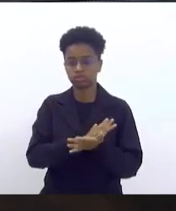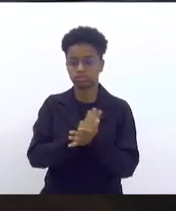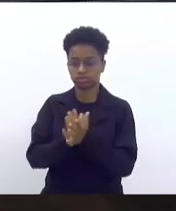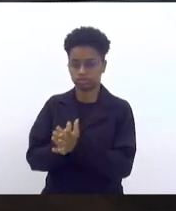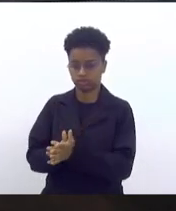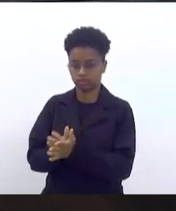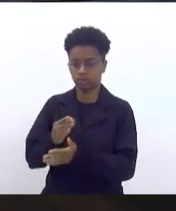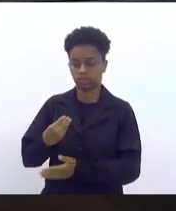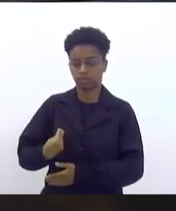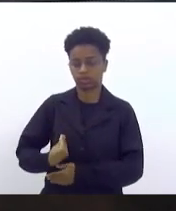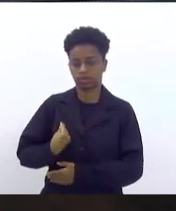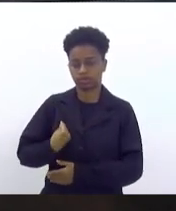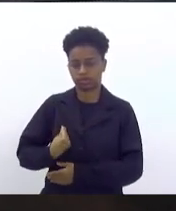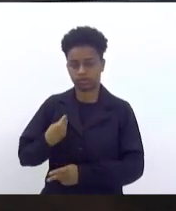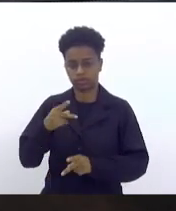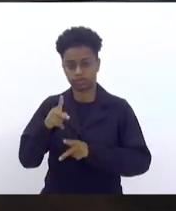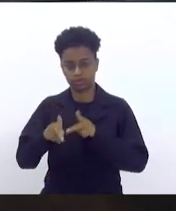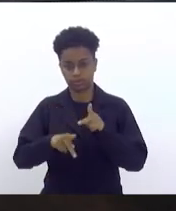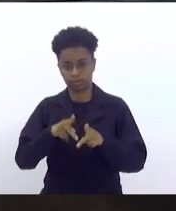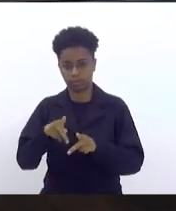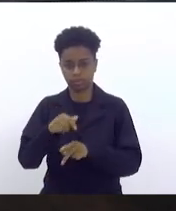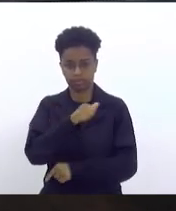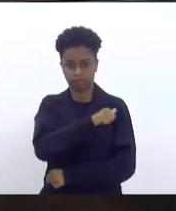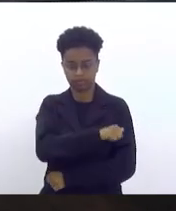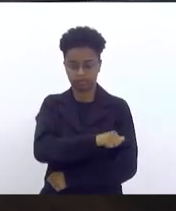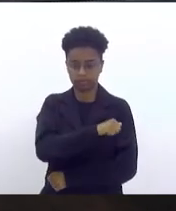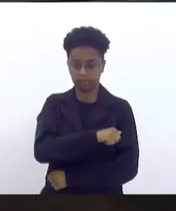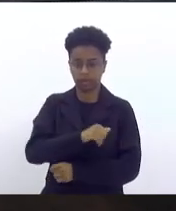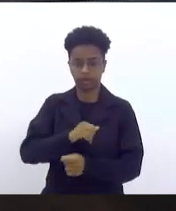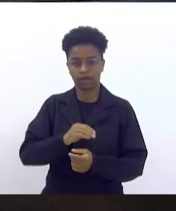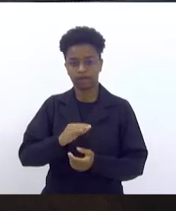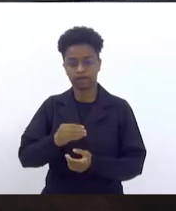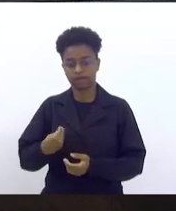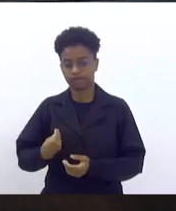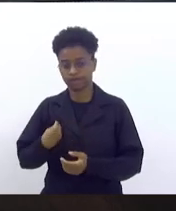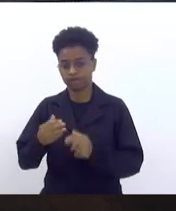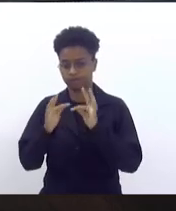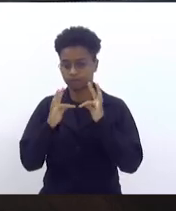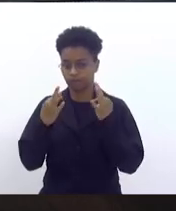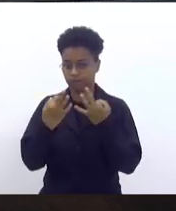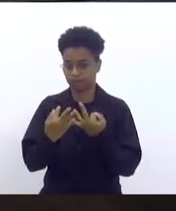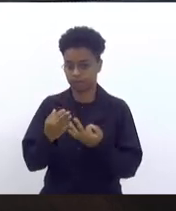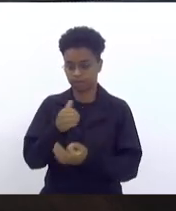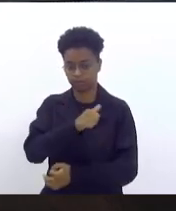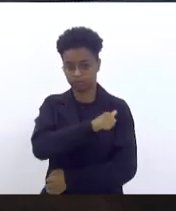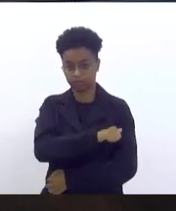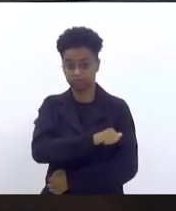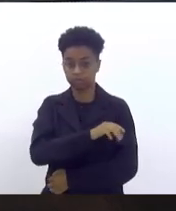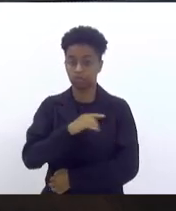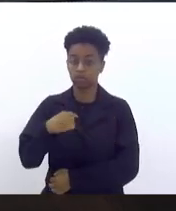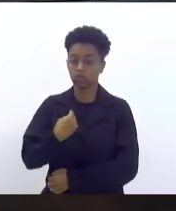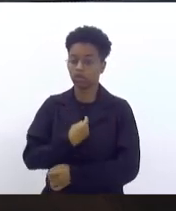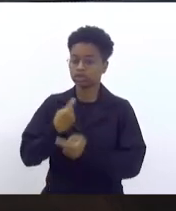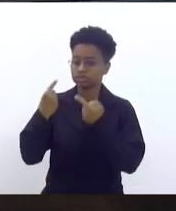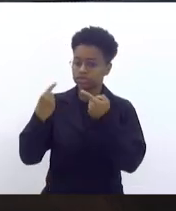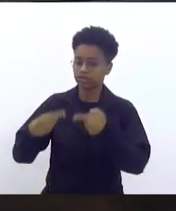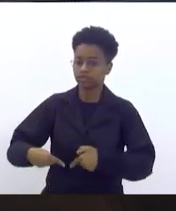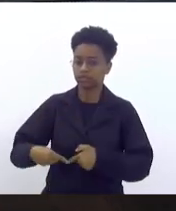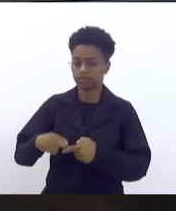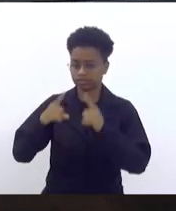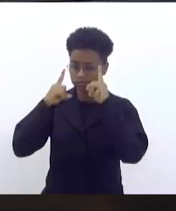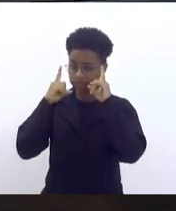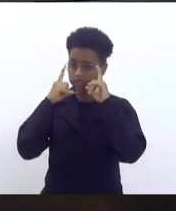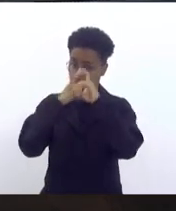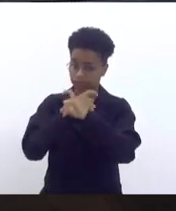a vida da população Fluminense da família carioca então o nosso desafio lerdo e eu quero